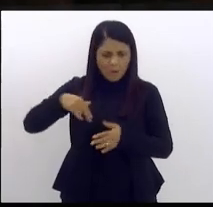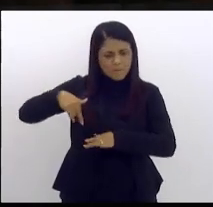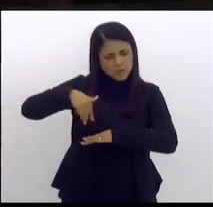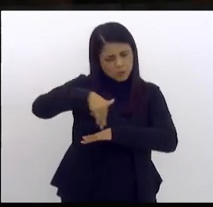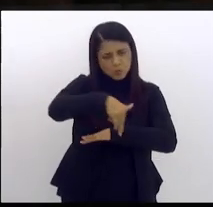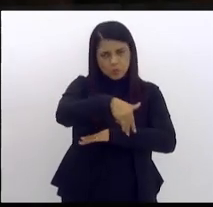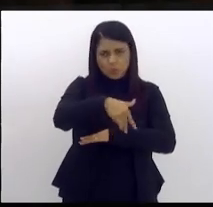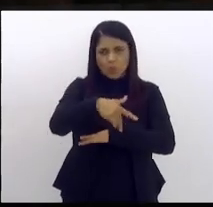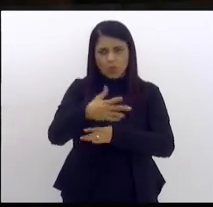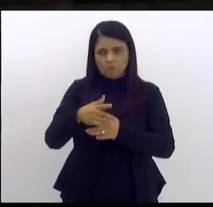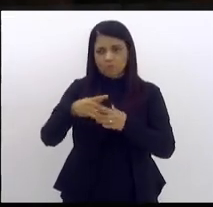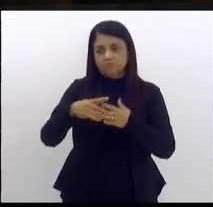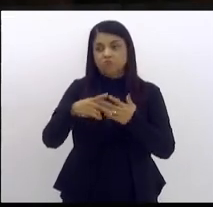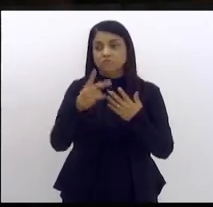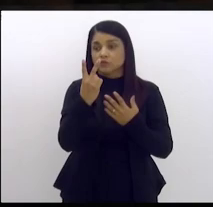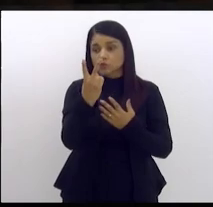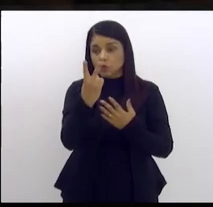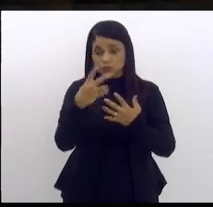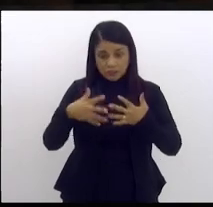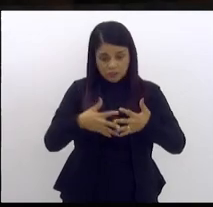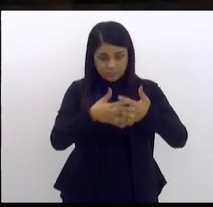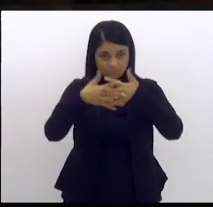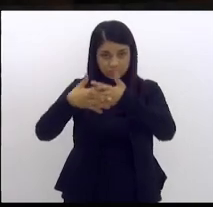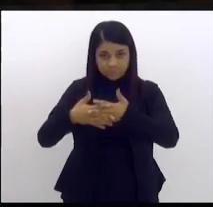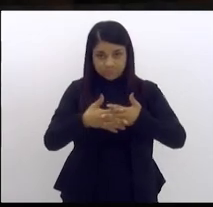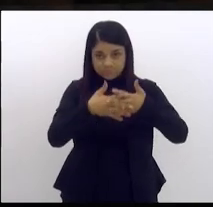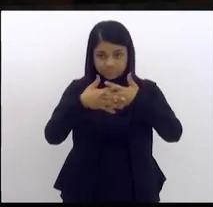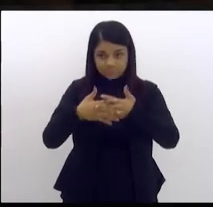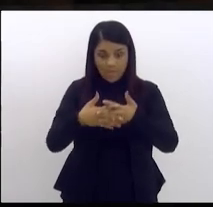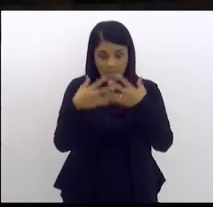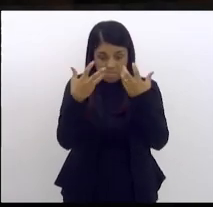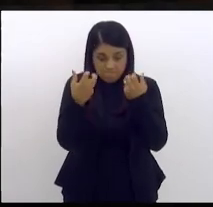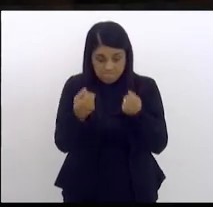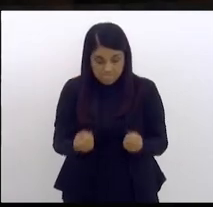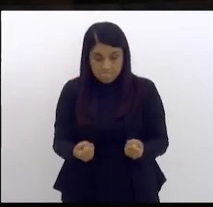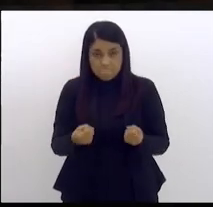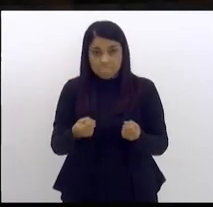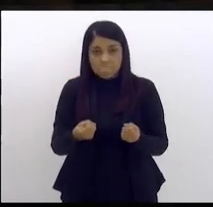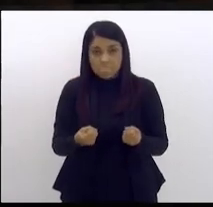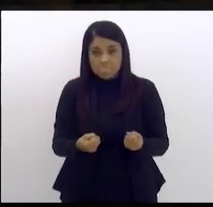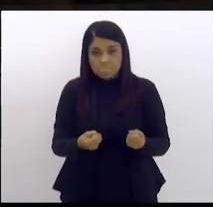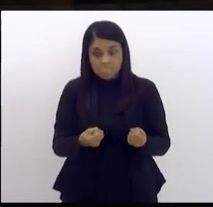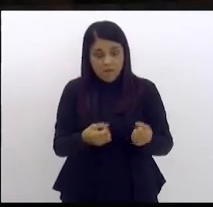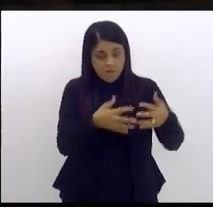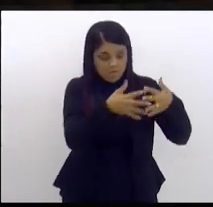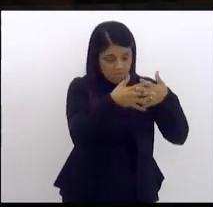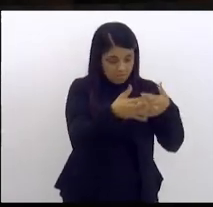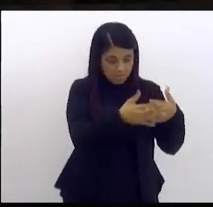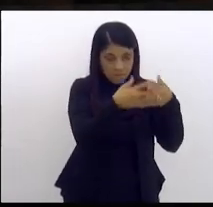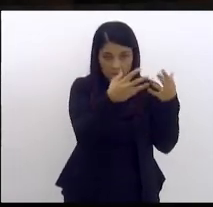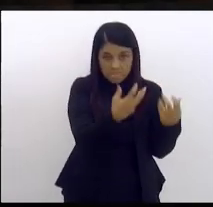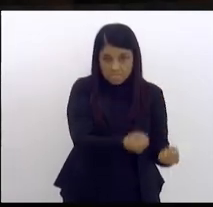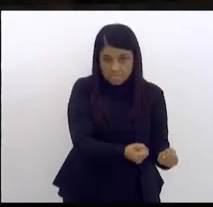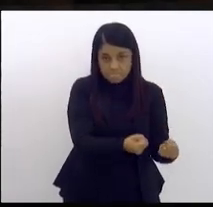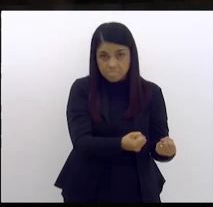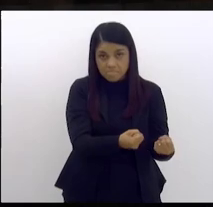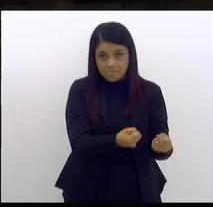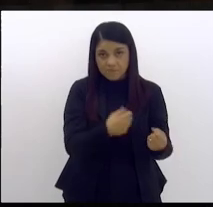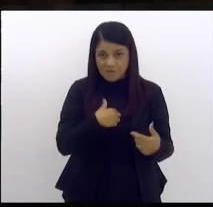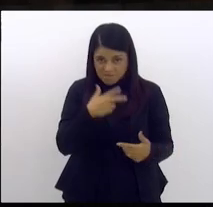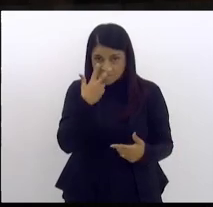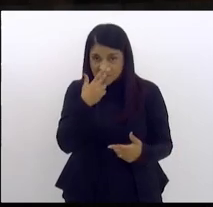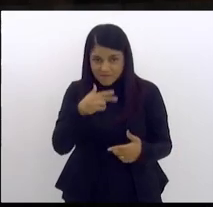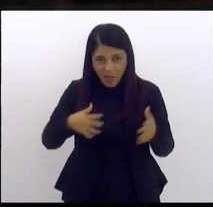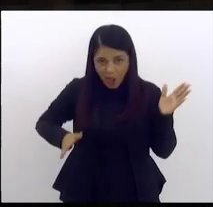dois monstrengos não sei para quê não tem menó você acha que o cara vai sair com aquele blindado atrás do sujeito que